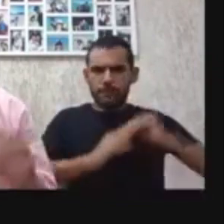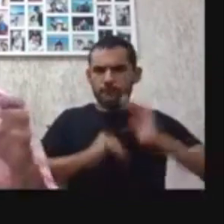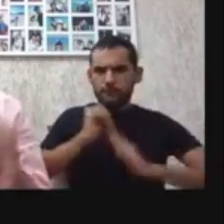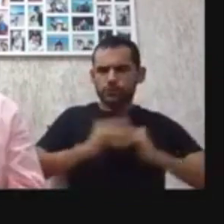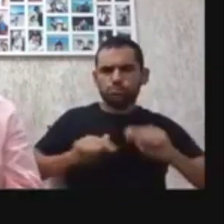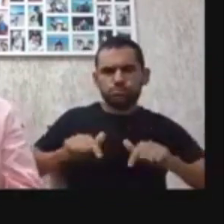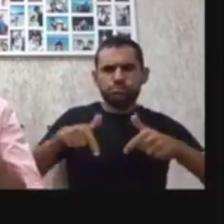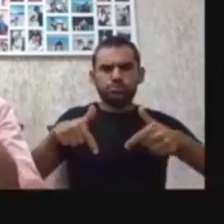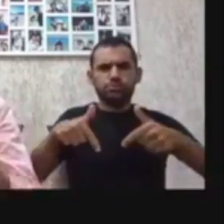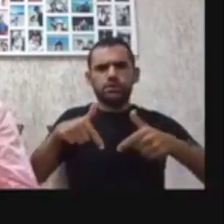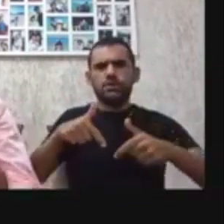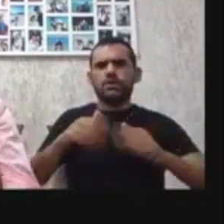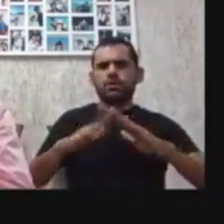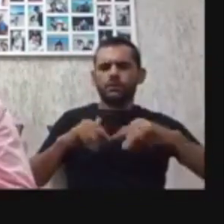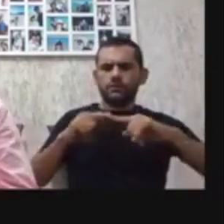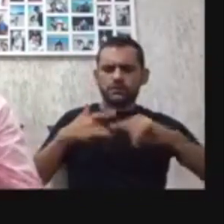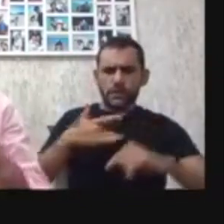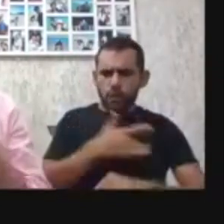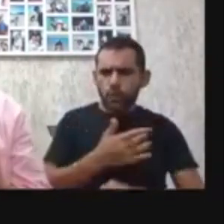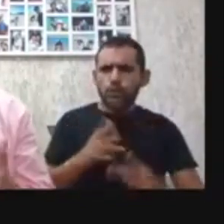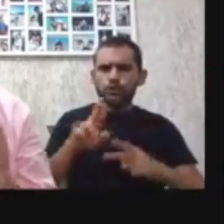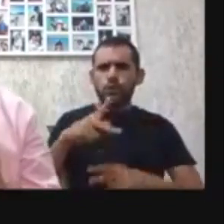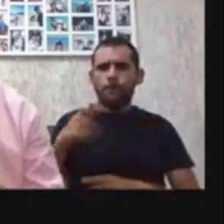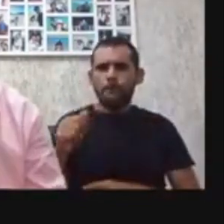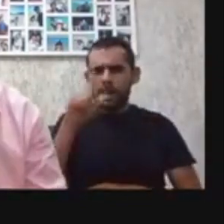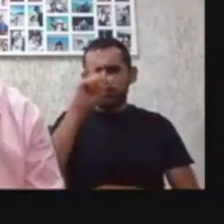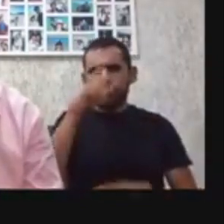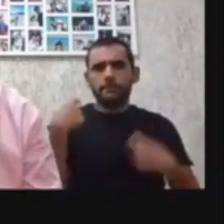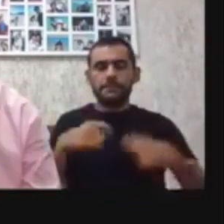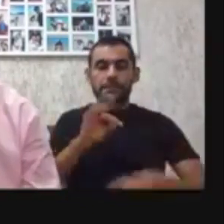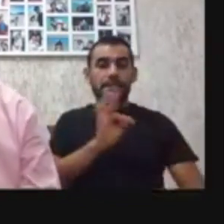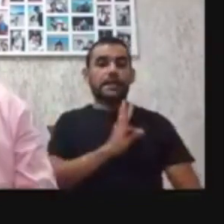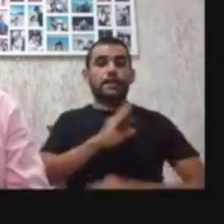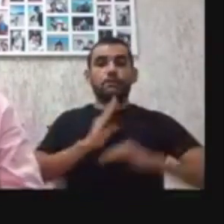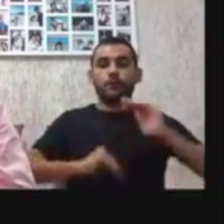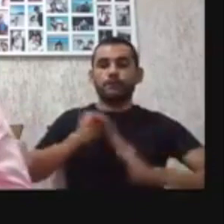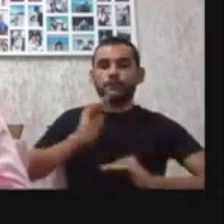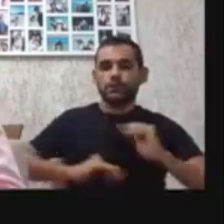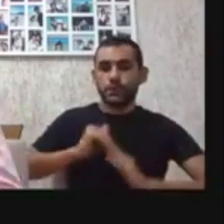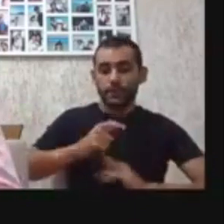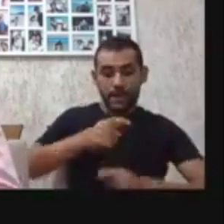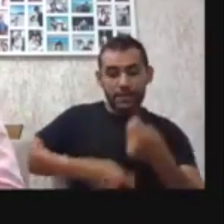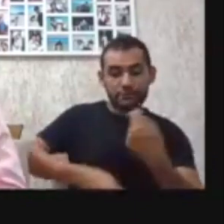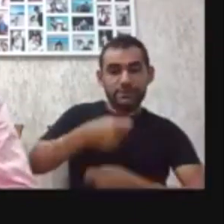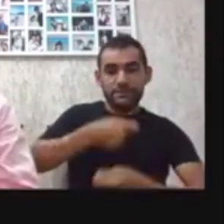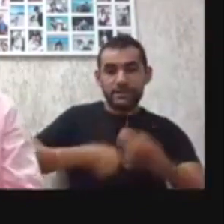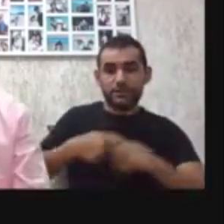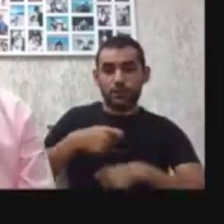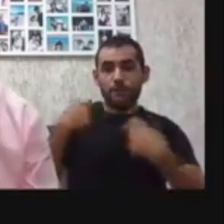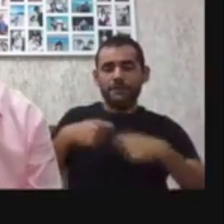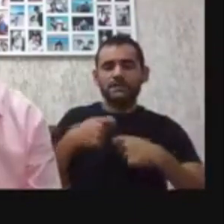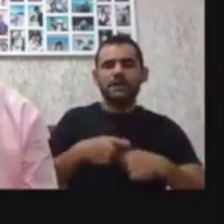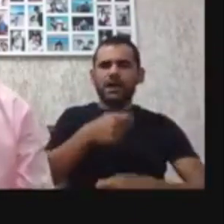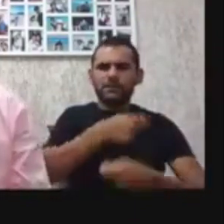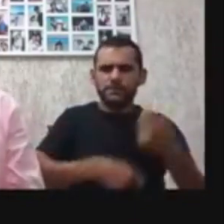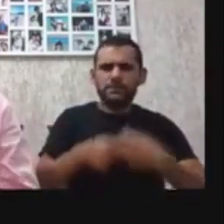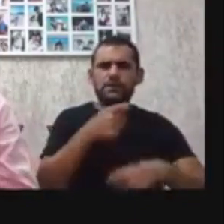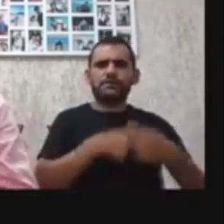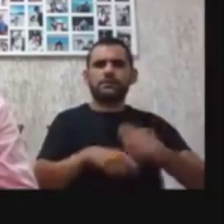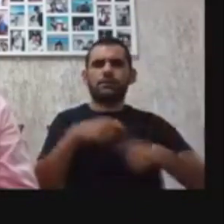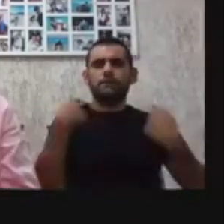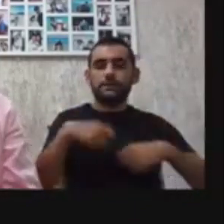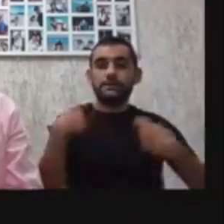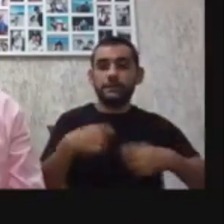trabalharem. Posto de saúde, UPA, hospital, precisa de pessoas técnicas. A gestão, as pessoas do administrativo,